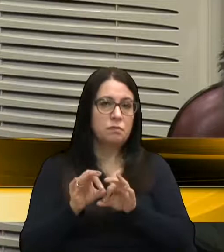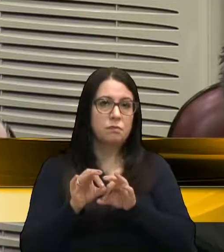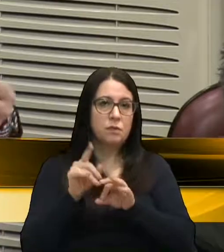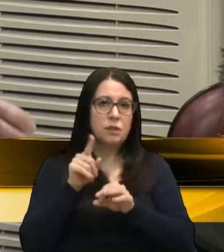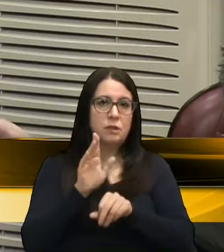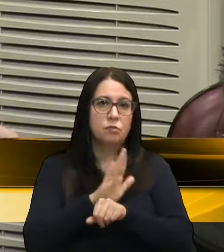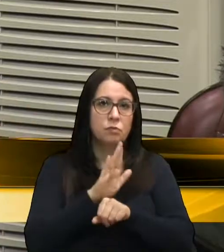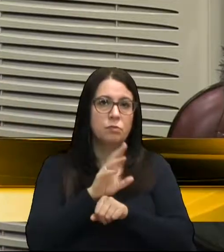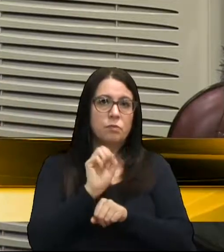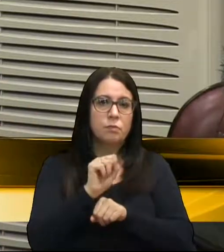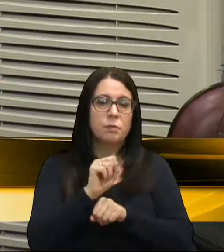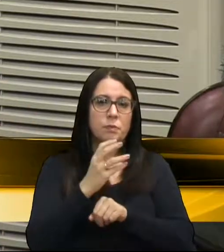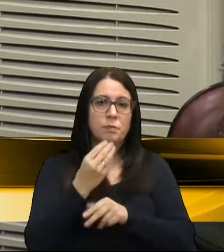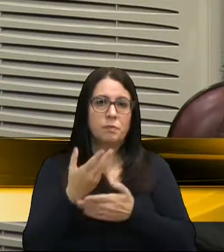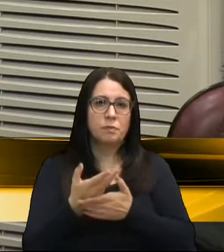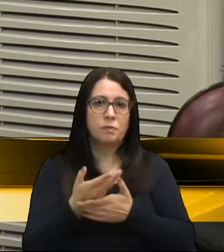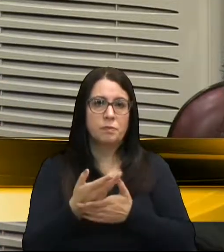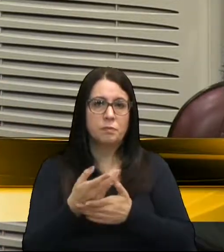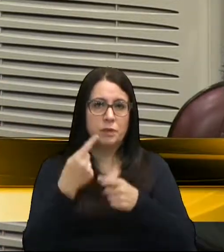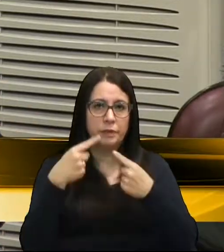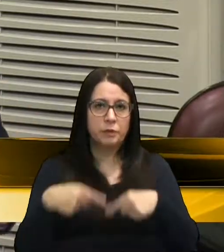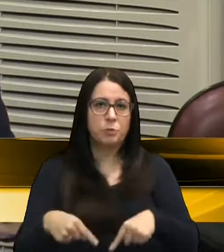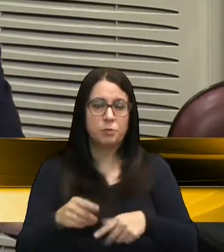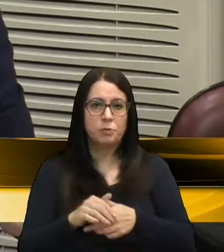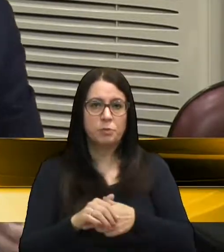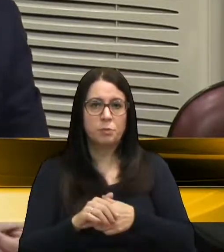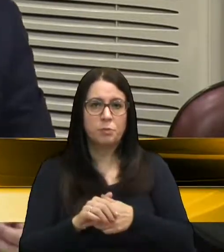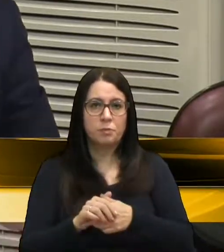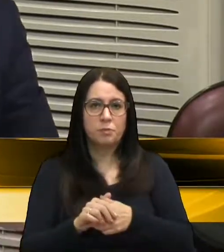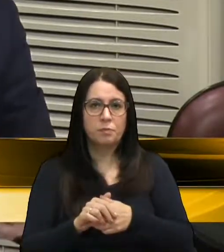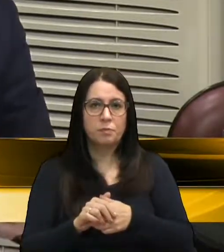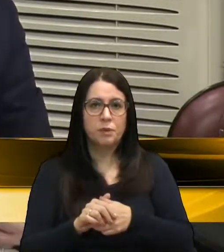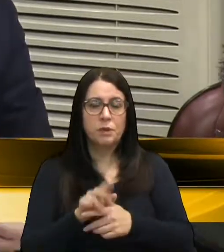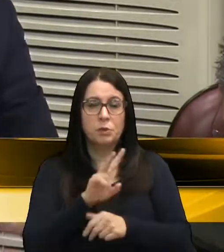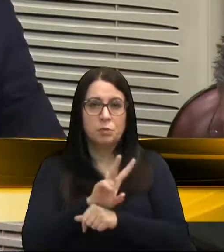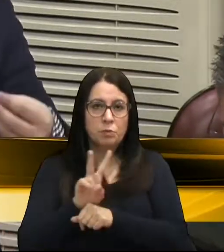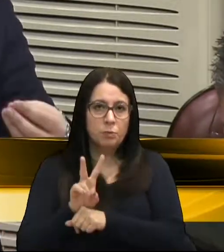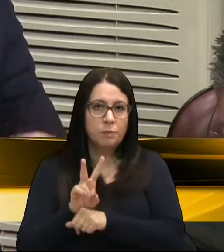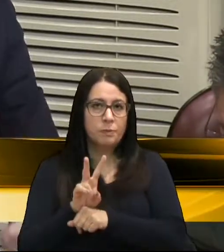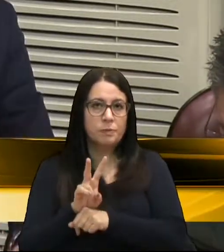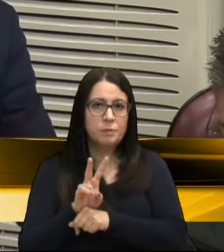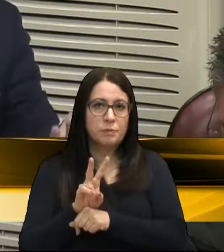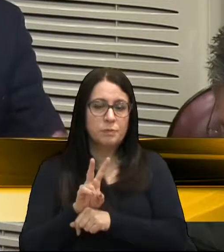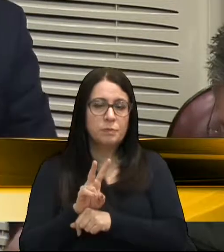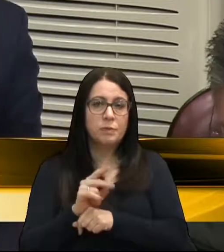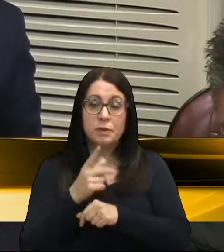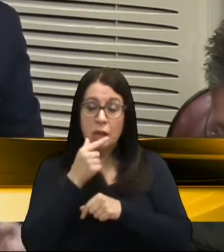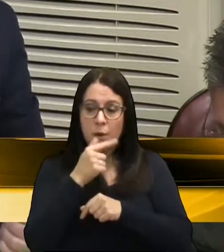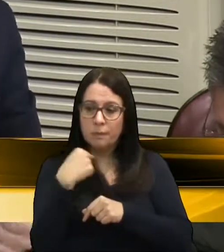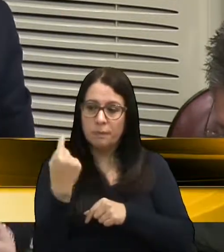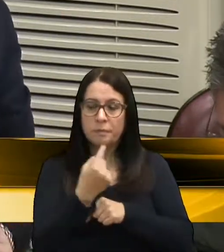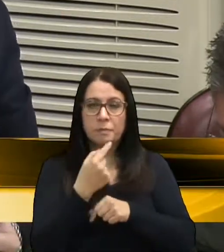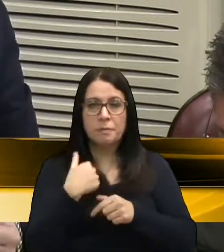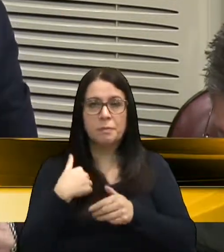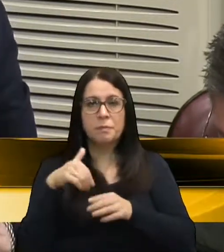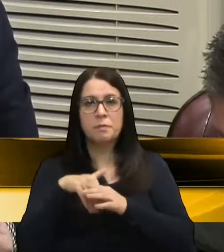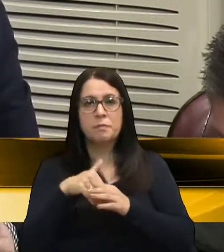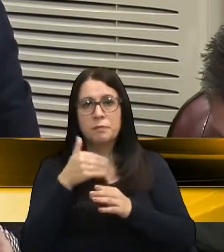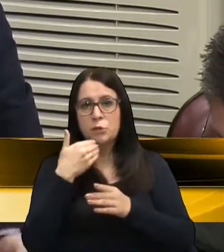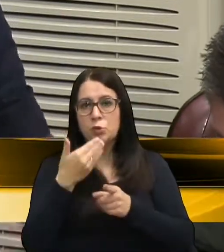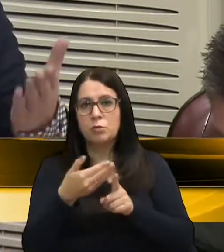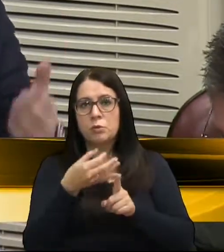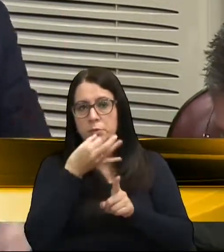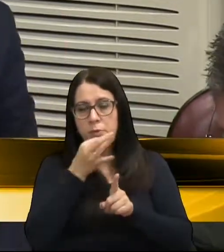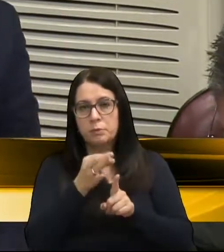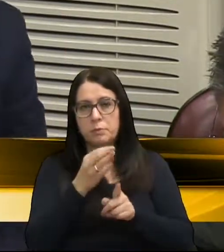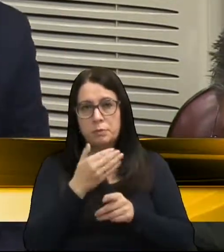e que auxilia, sim, e muito nas competições e auxilia muito na preservação da das nossas barragens. Então, conte com o meu voto, votarei contrário ao